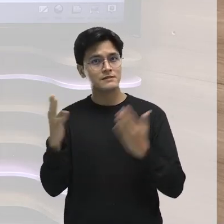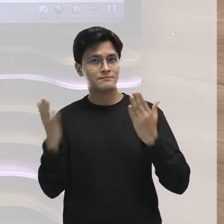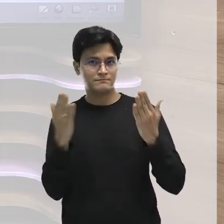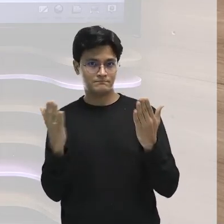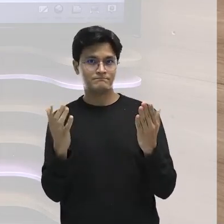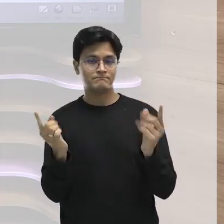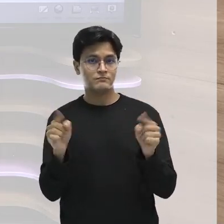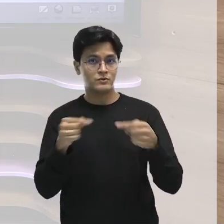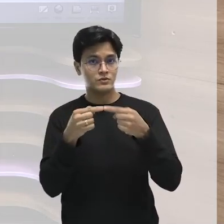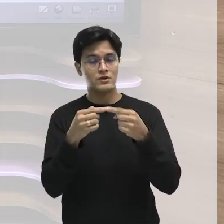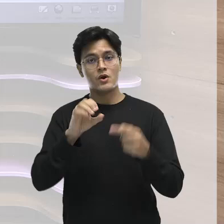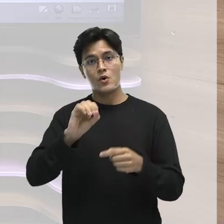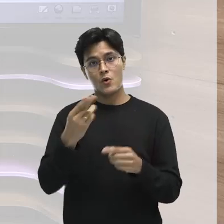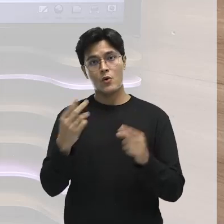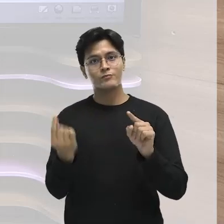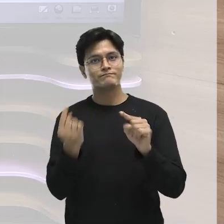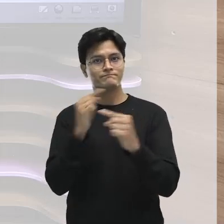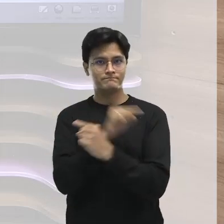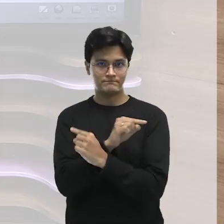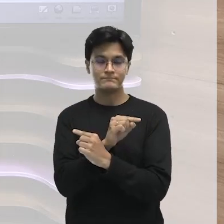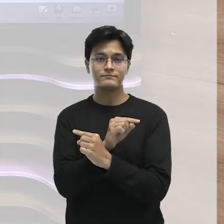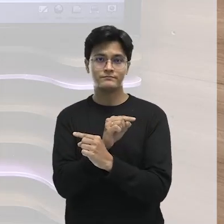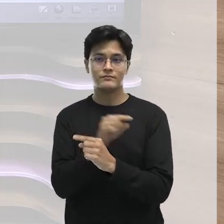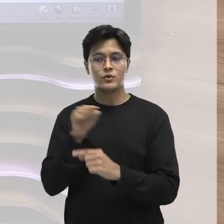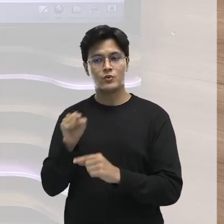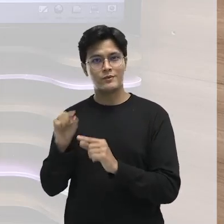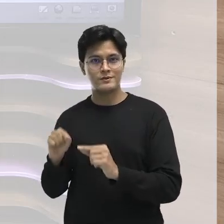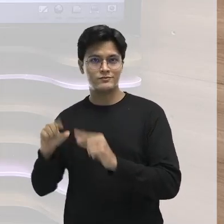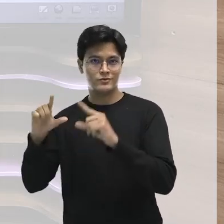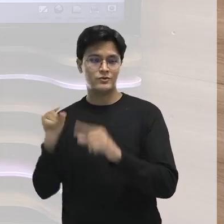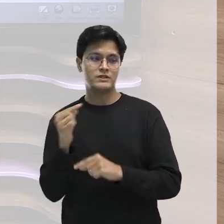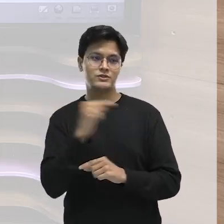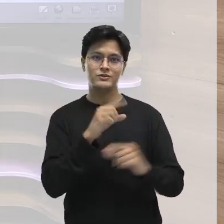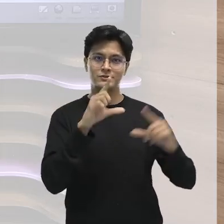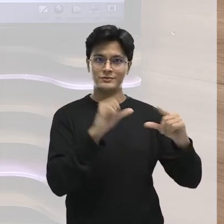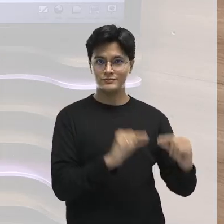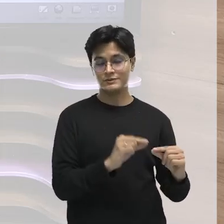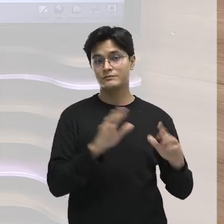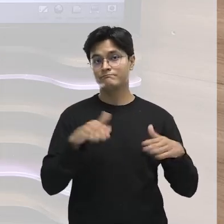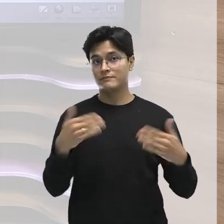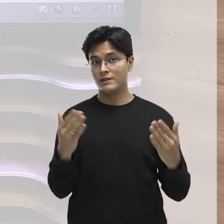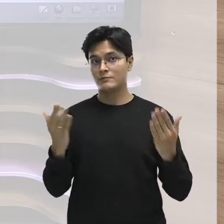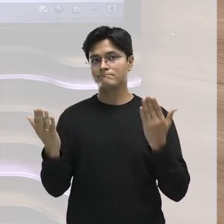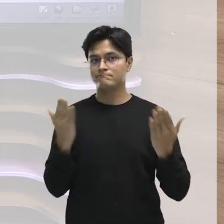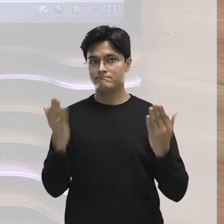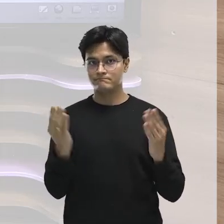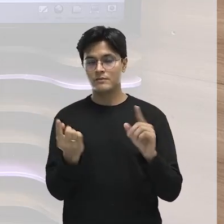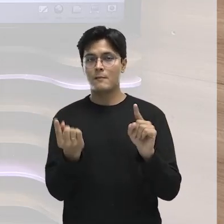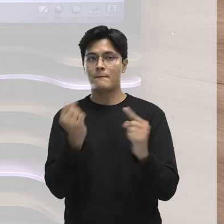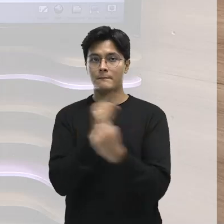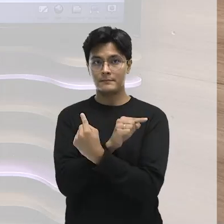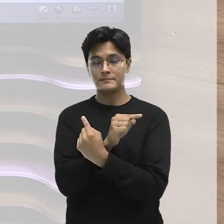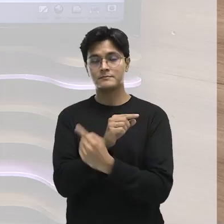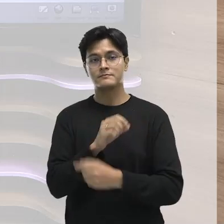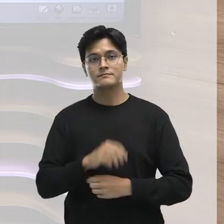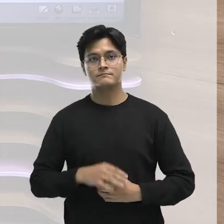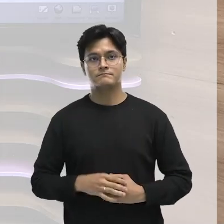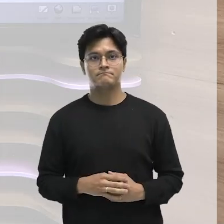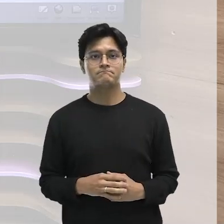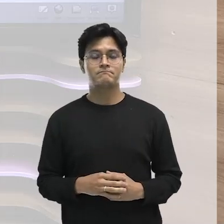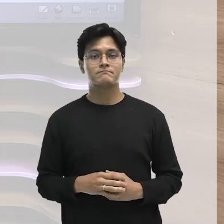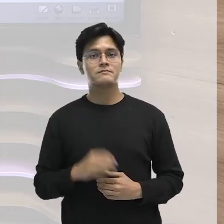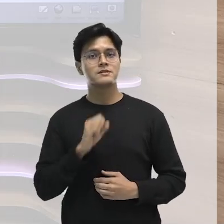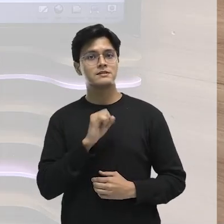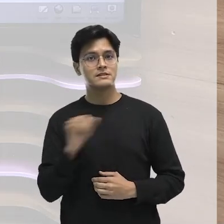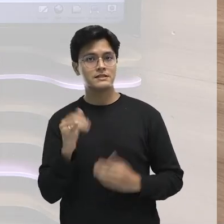proporcionais. Aumentou uma, a outra diminuiu. São inversamente proporcionais. E o que a gente faz quando as grandezas são